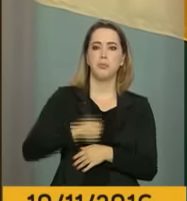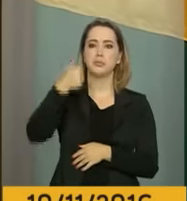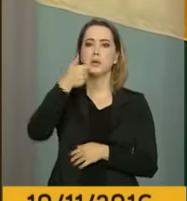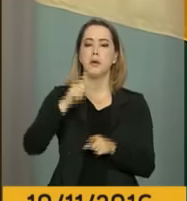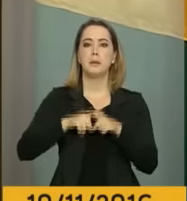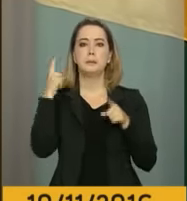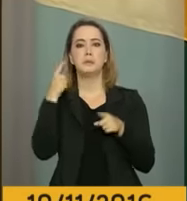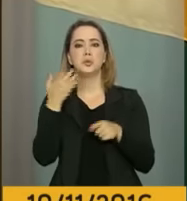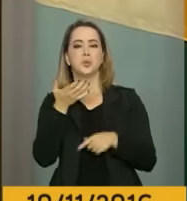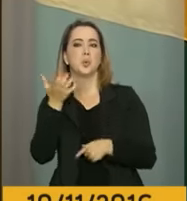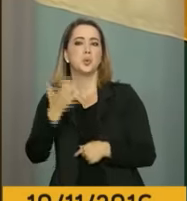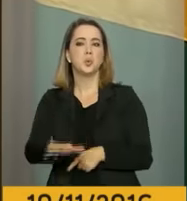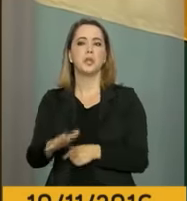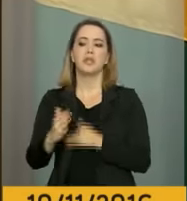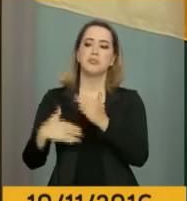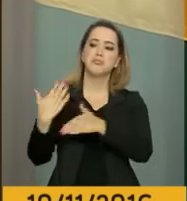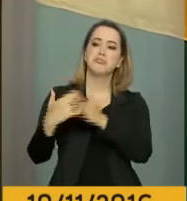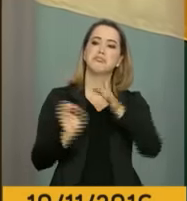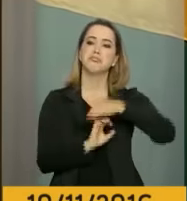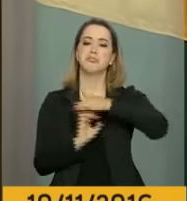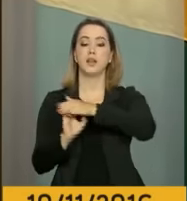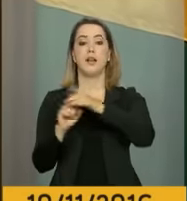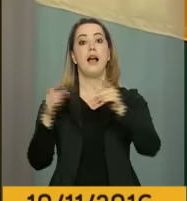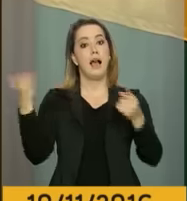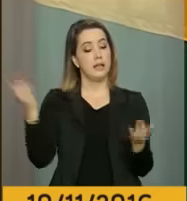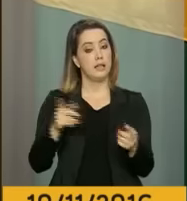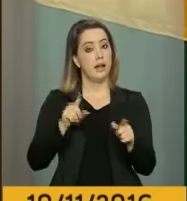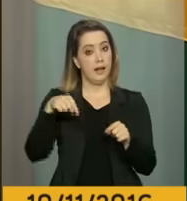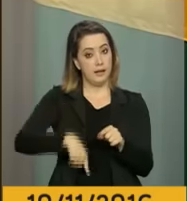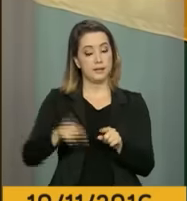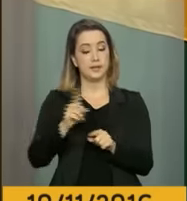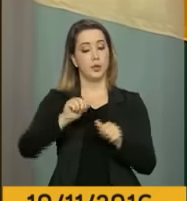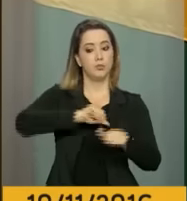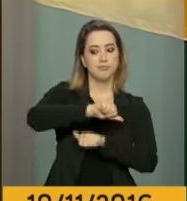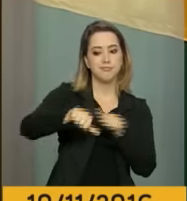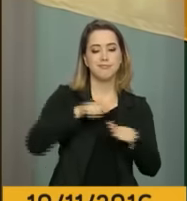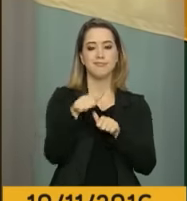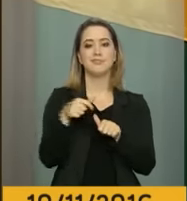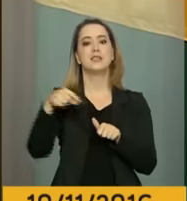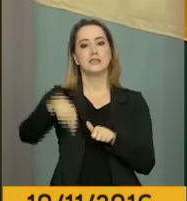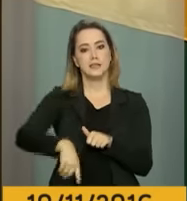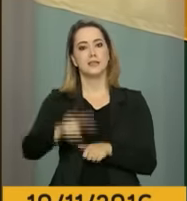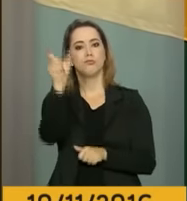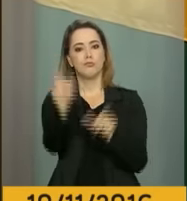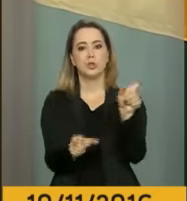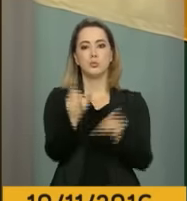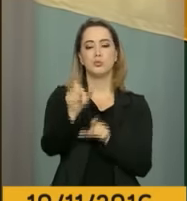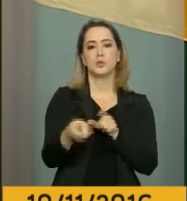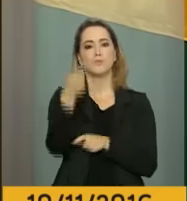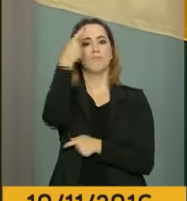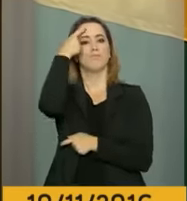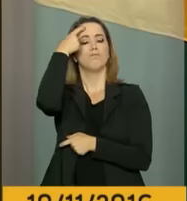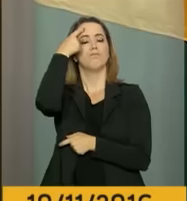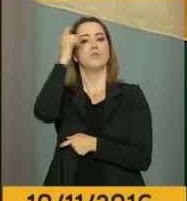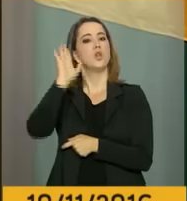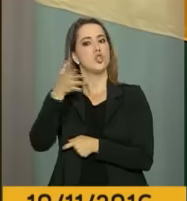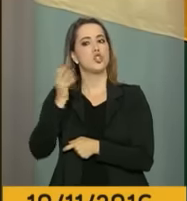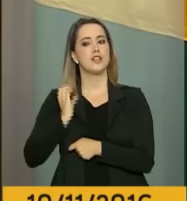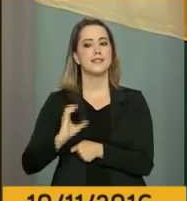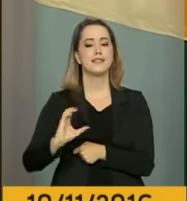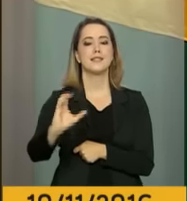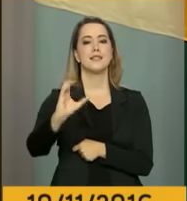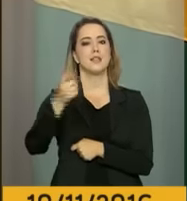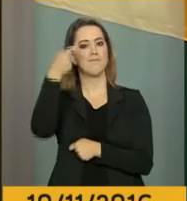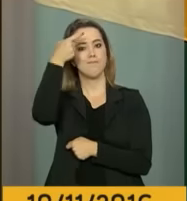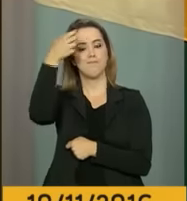decididos a utilizar e divulgar e ampliar o talento científico natural do brasileiro, mas que deve ser